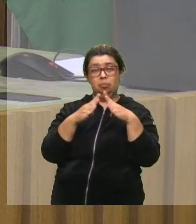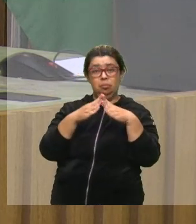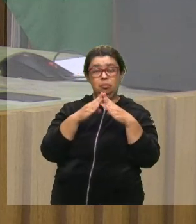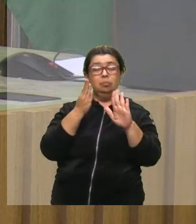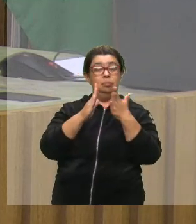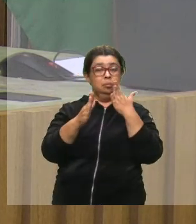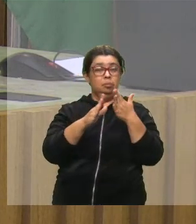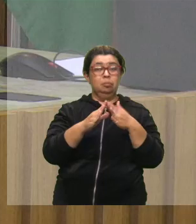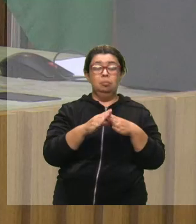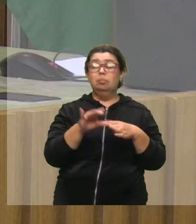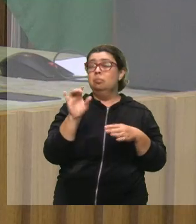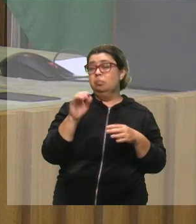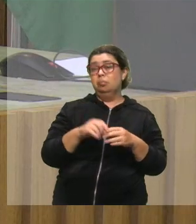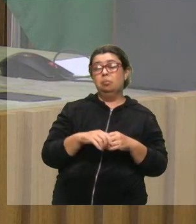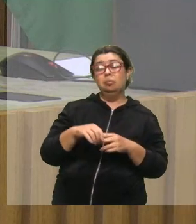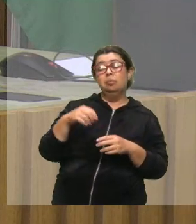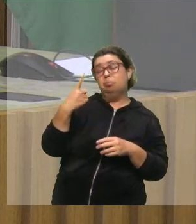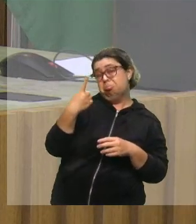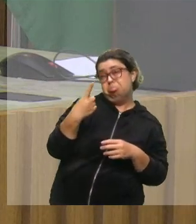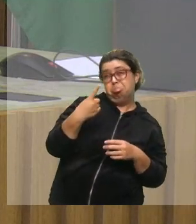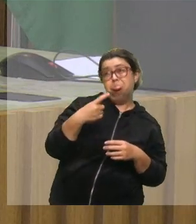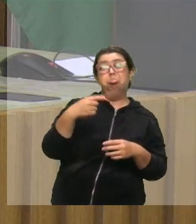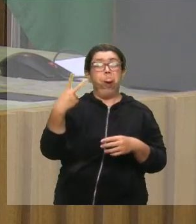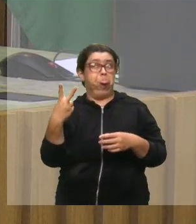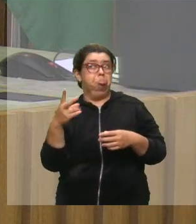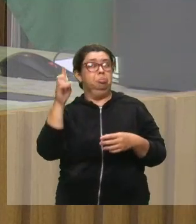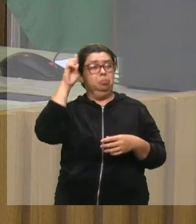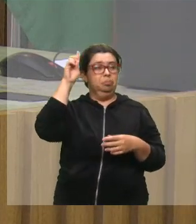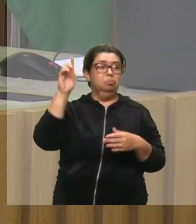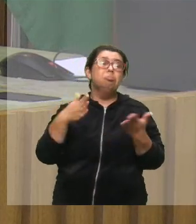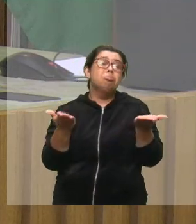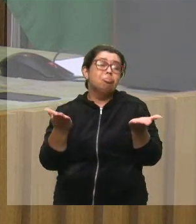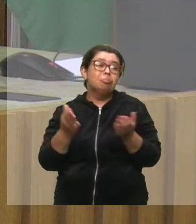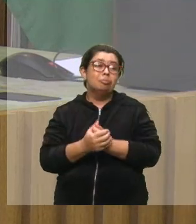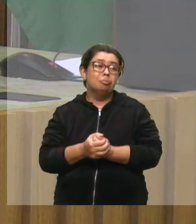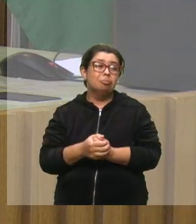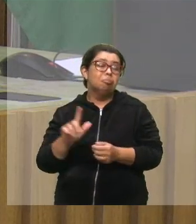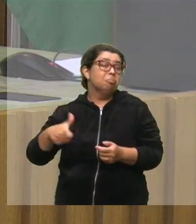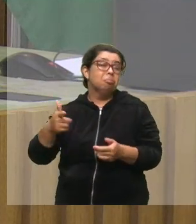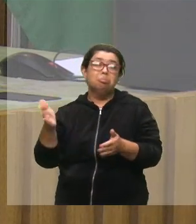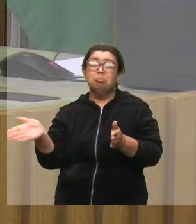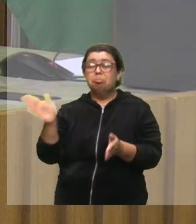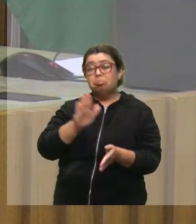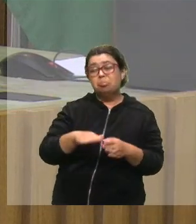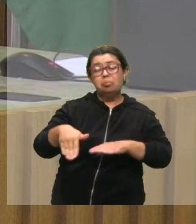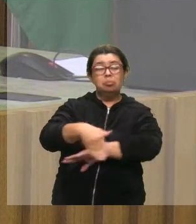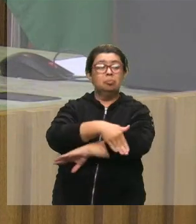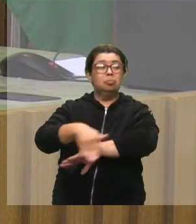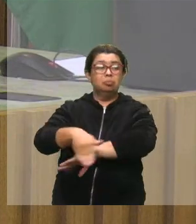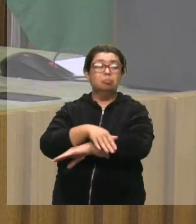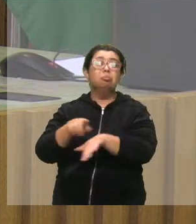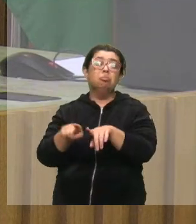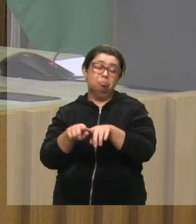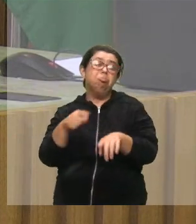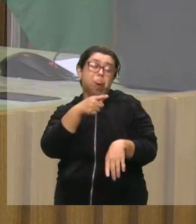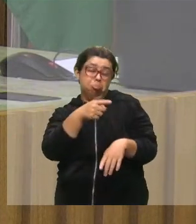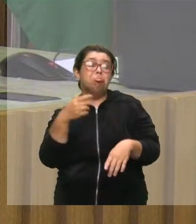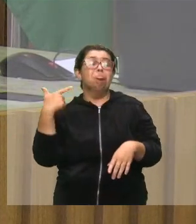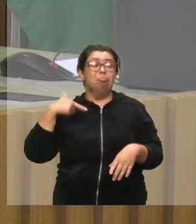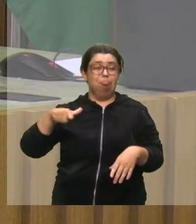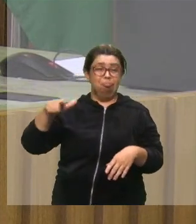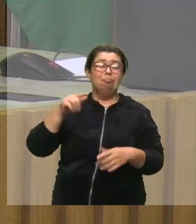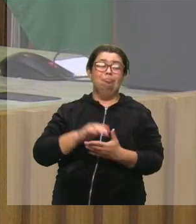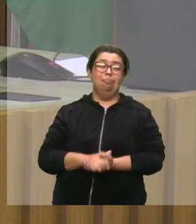dias, pronto. O que o cara vai fazer em um dia, dois dias? Vai ser jogado para a rua de novo, que nem eu já fui, eu já passei por lá